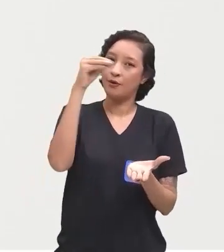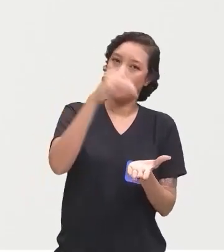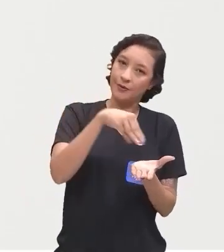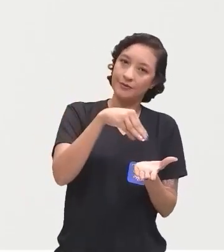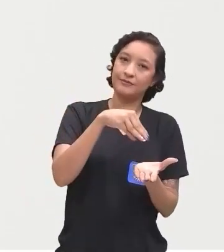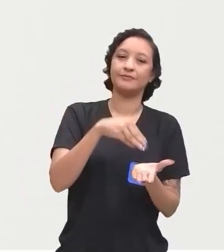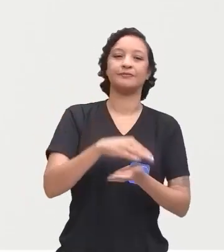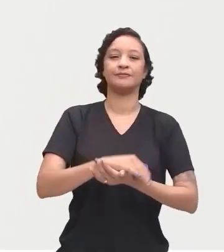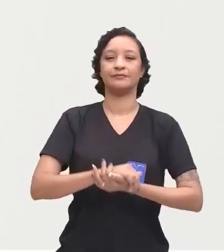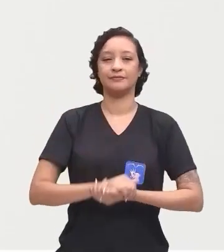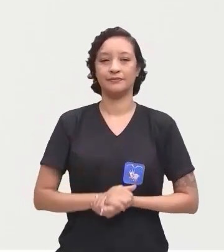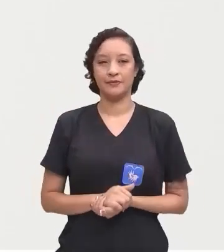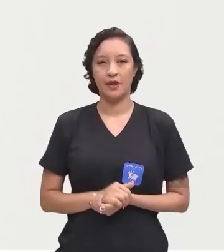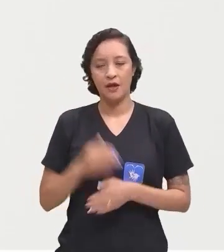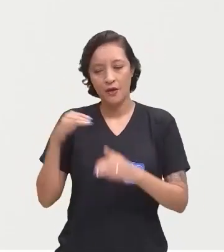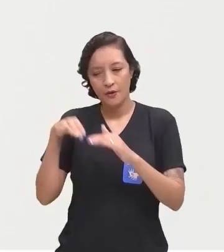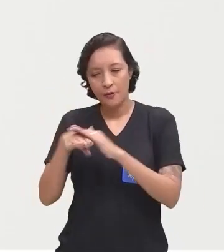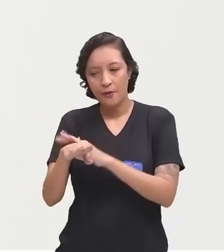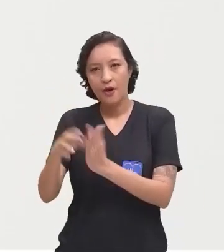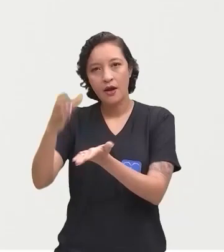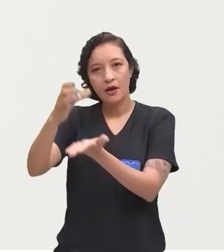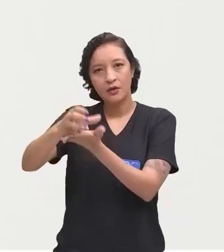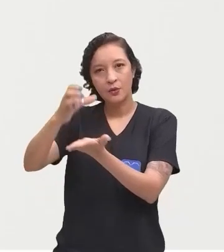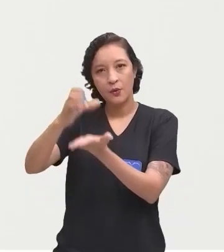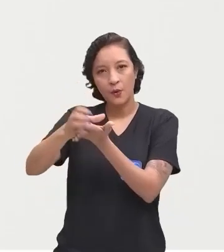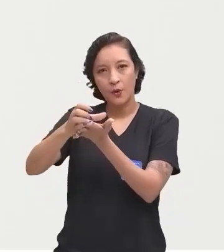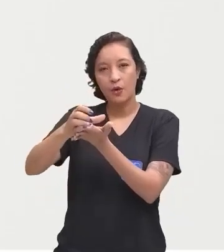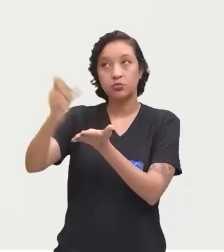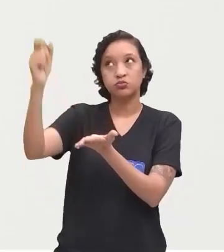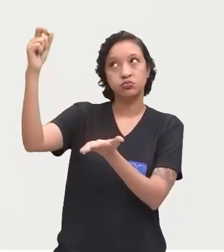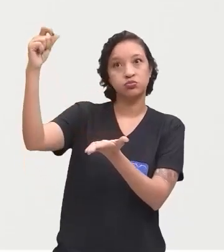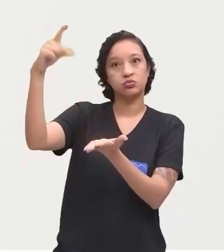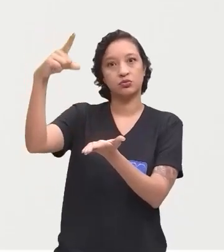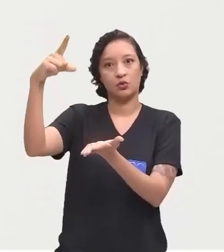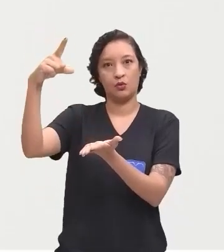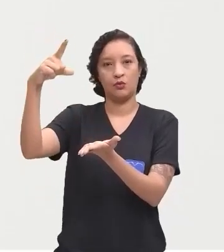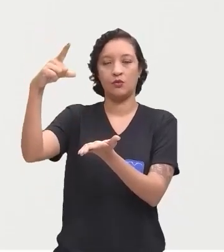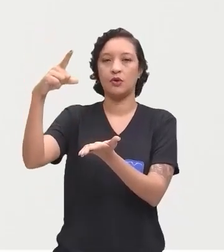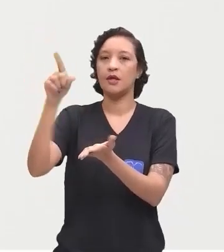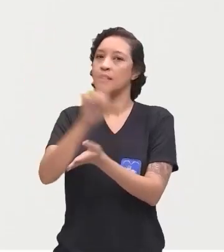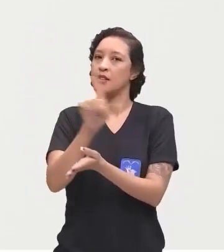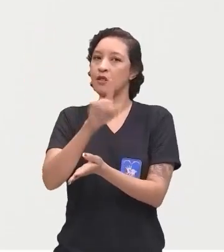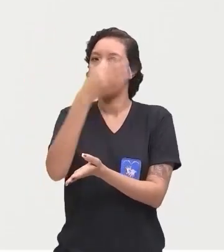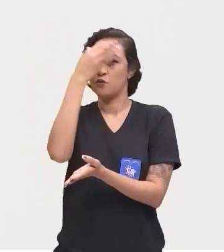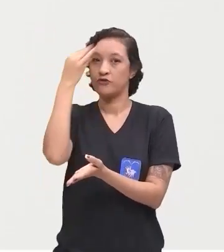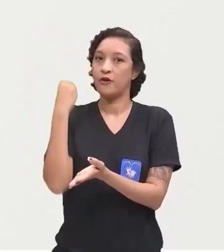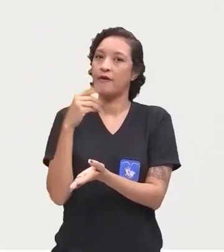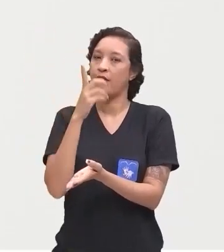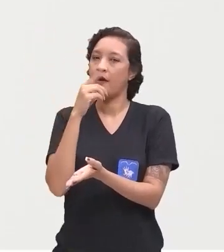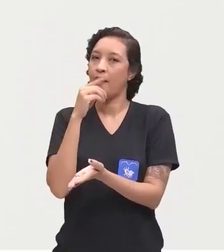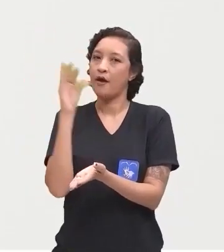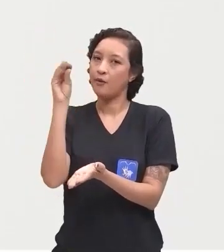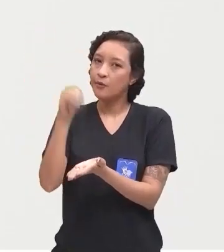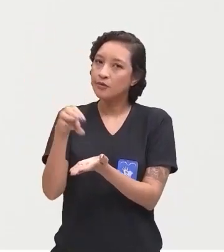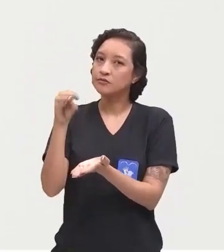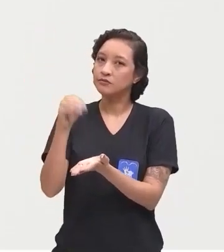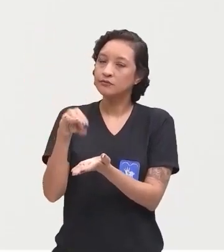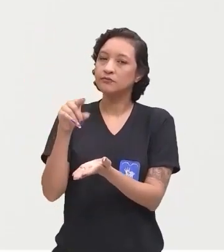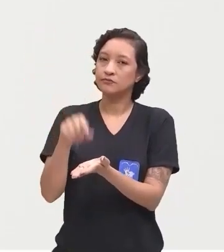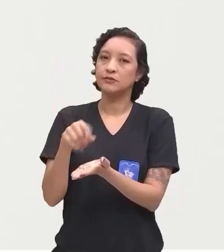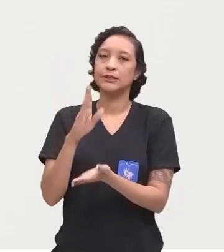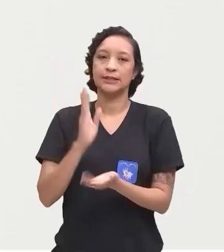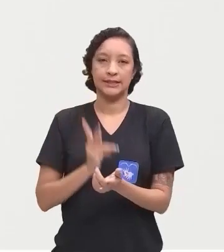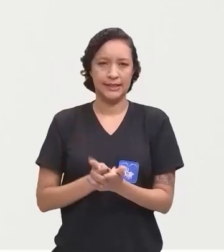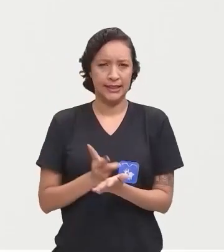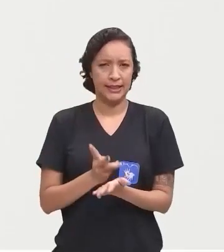algodão, guarde o copo em um local iluminado pelo sol e não deixe o algodão secar. Vá colocando água sempre